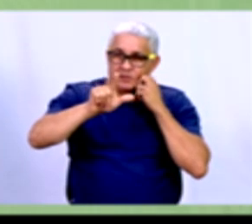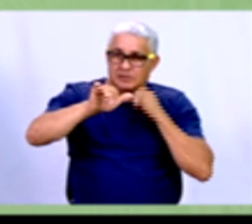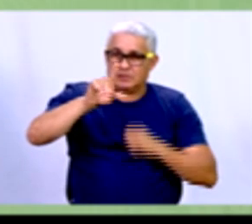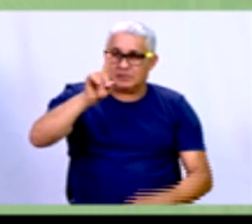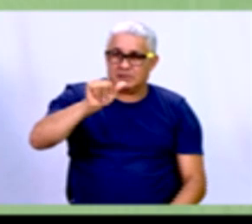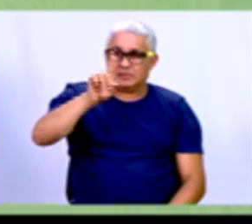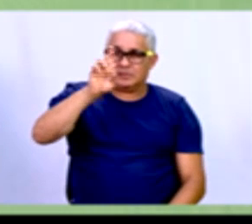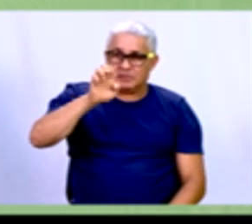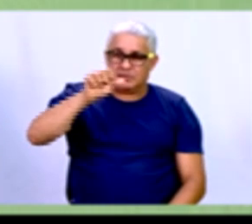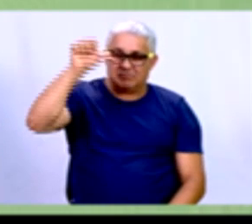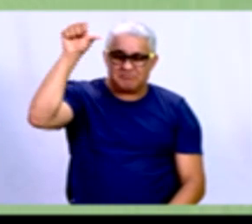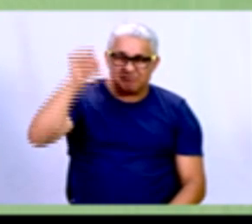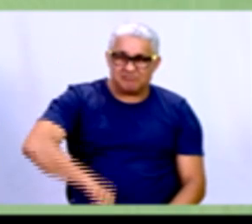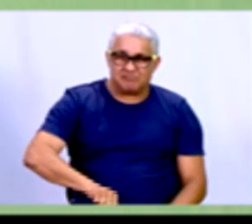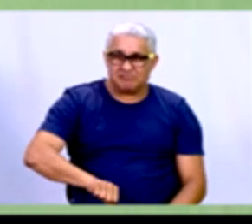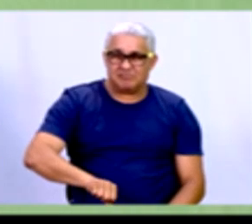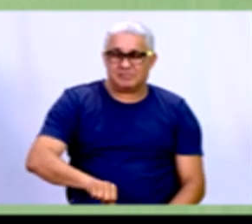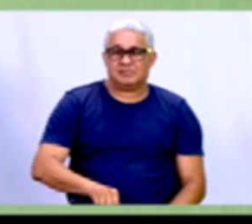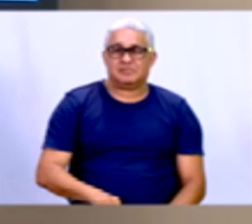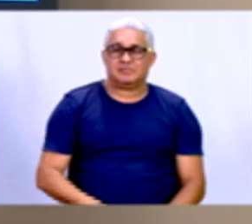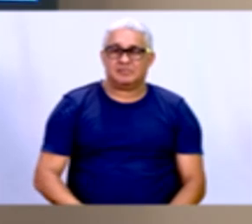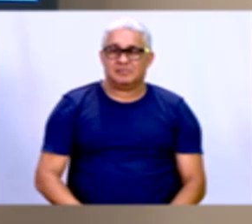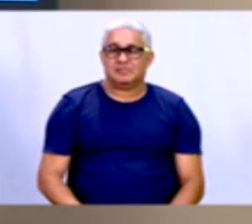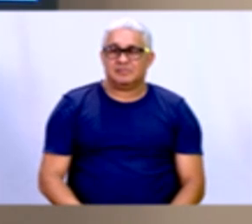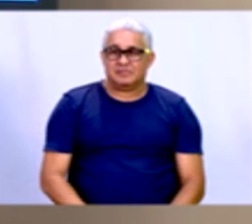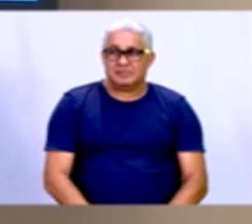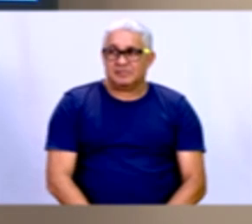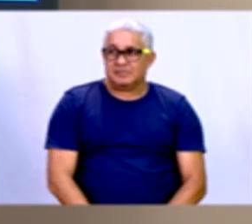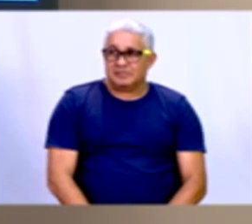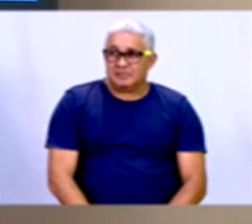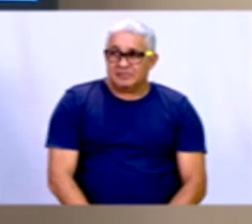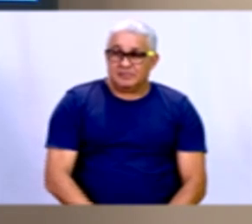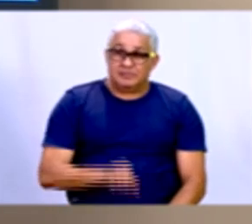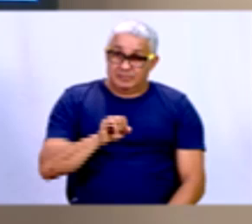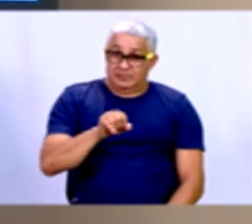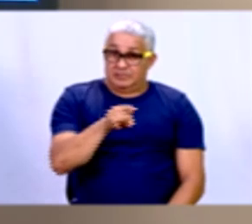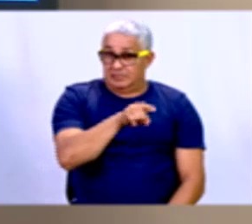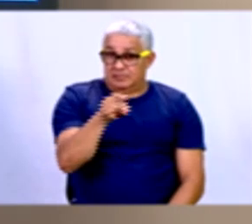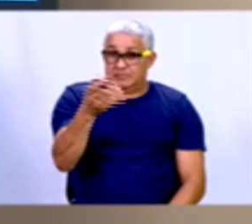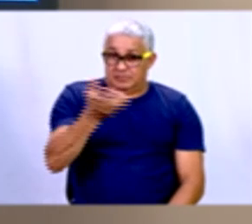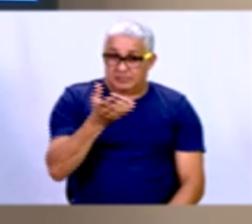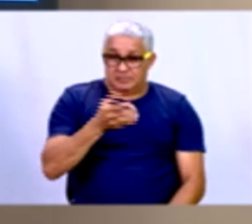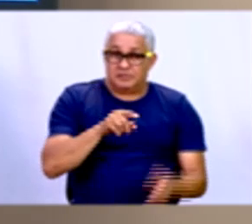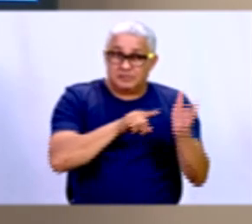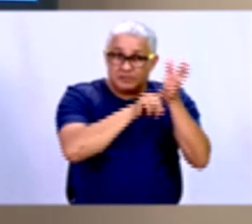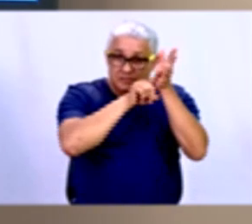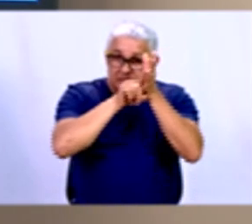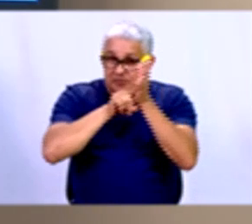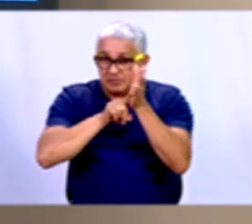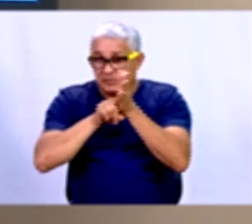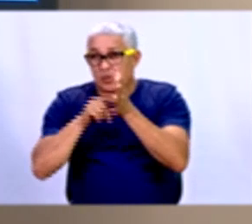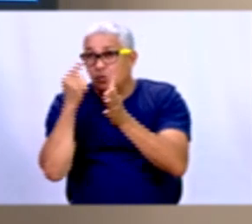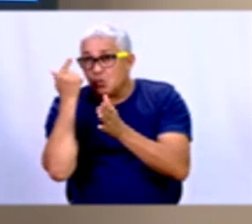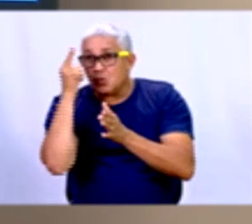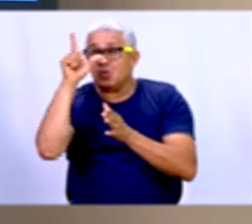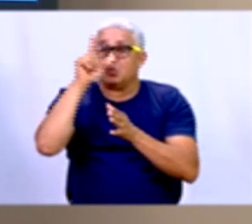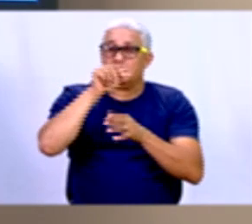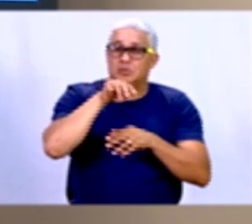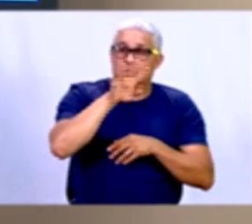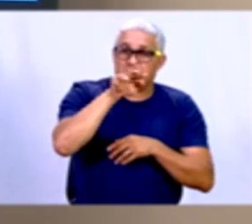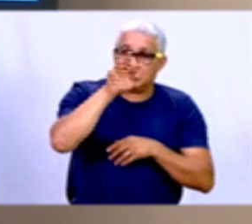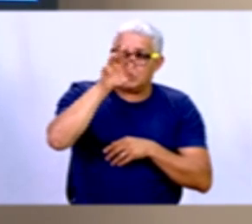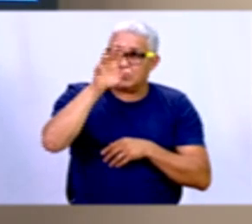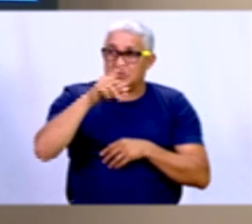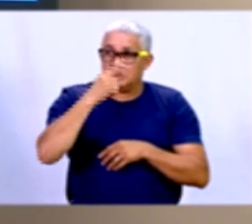inferior àquela que seria mais adequada. Se vocês quiserem procurar mais sites que também têm essas